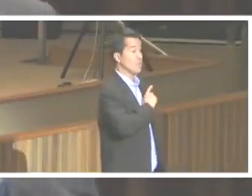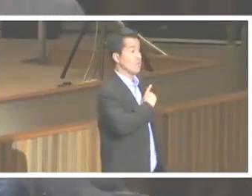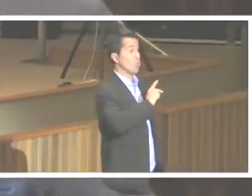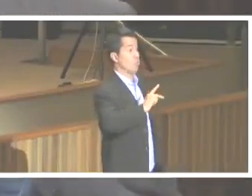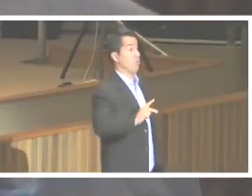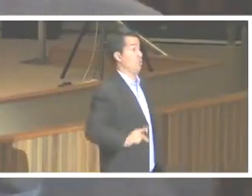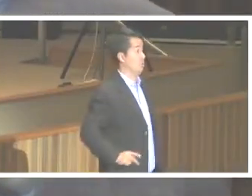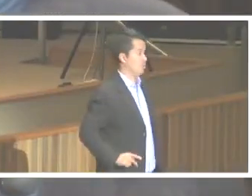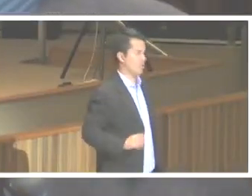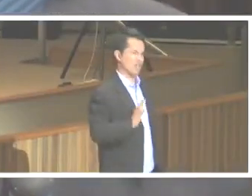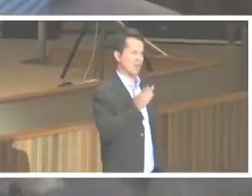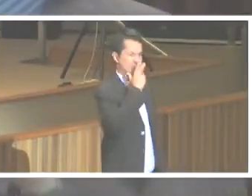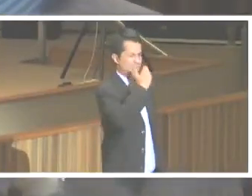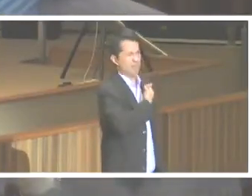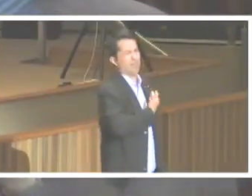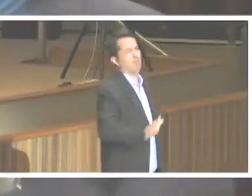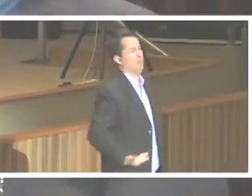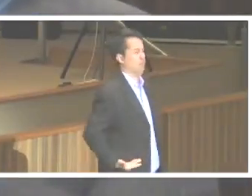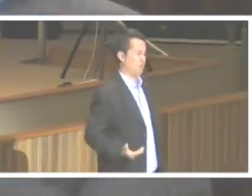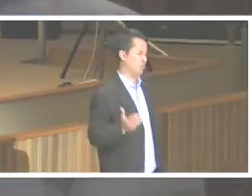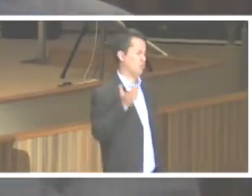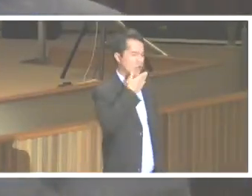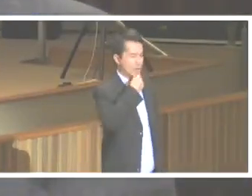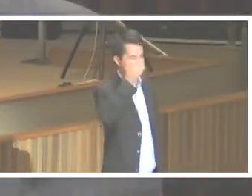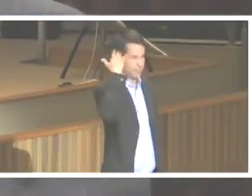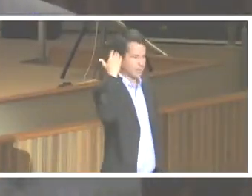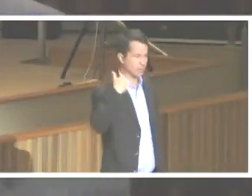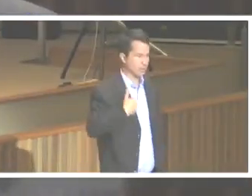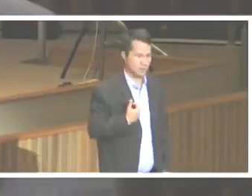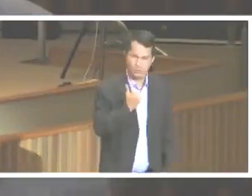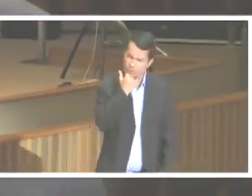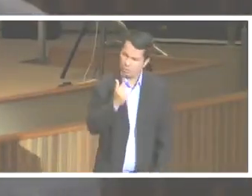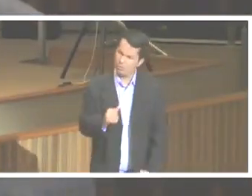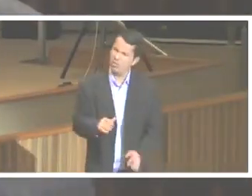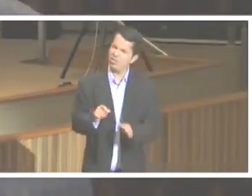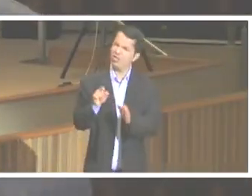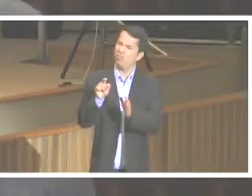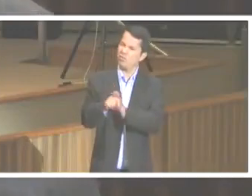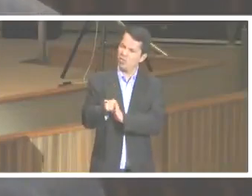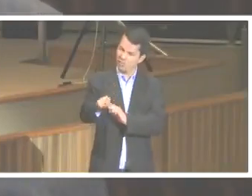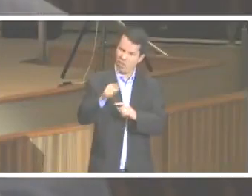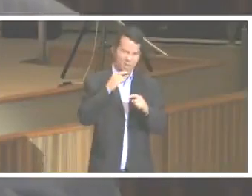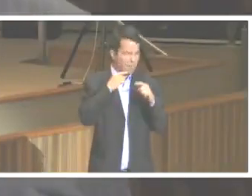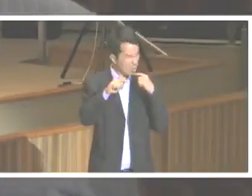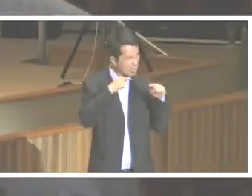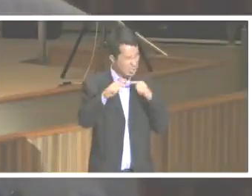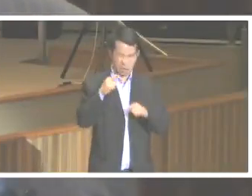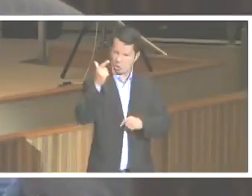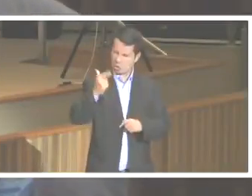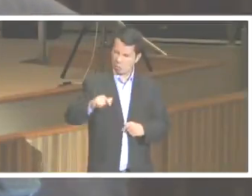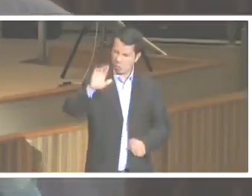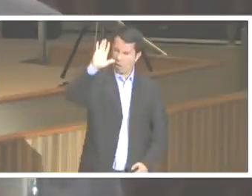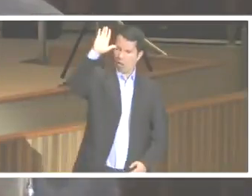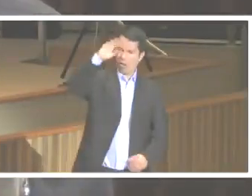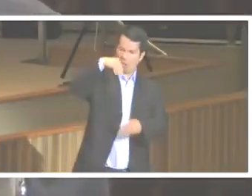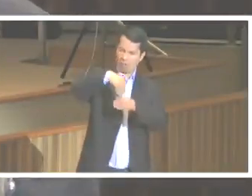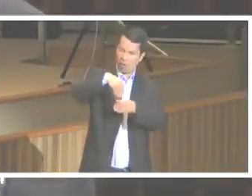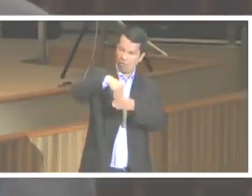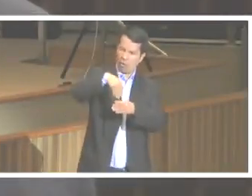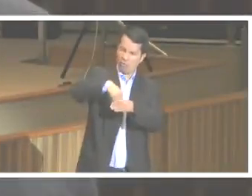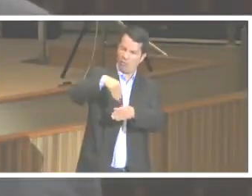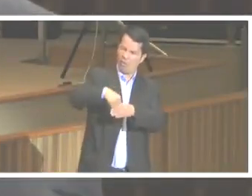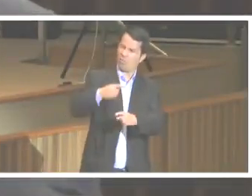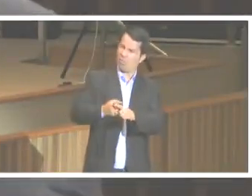pra esse homem o senhor já está velho porque isso vai concorrer de novo né porque o seu vai outra vez para a